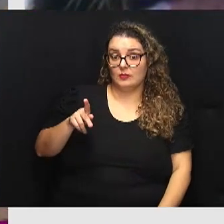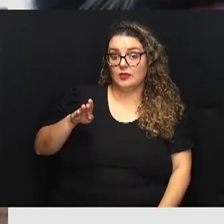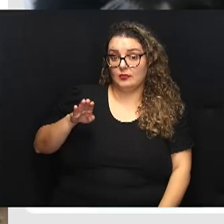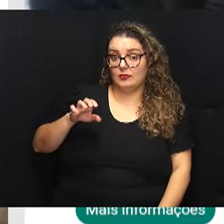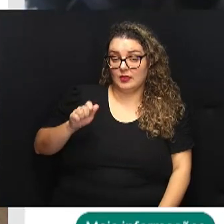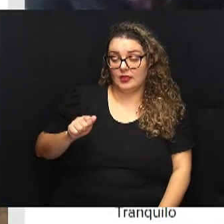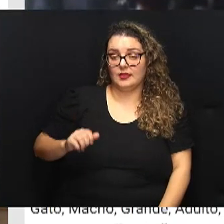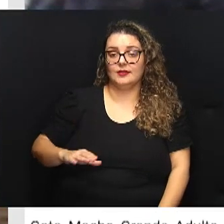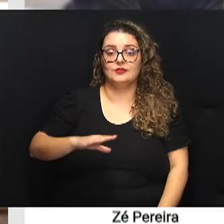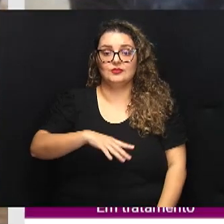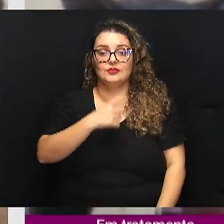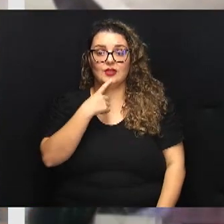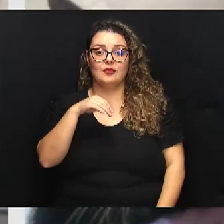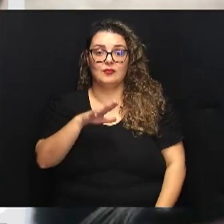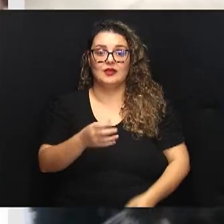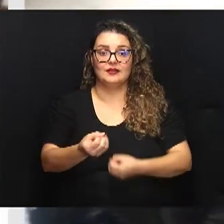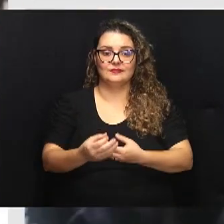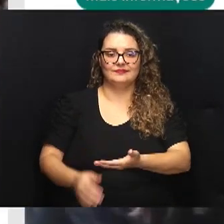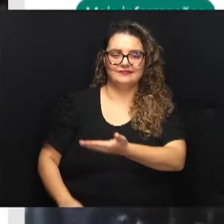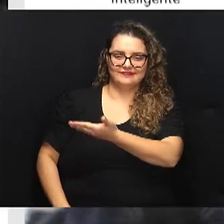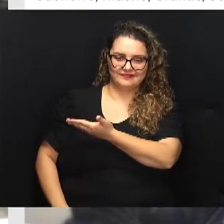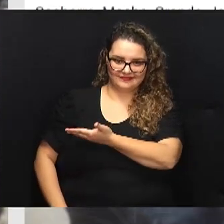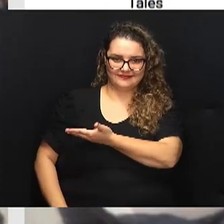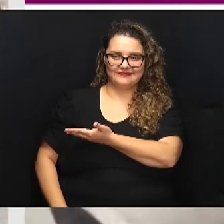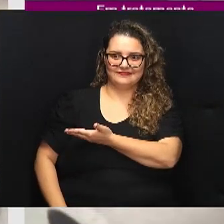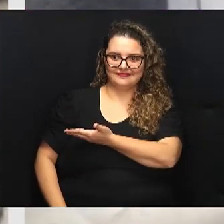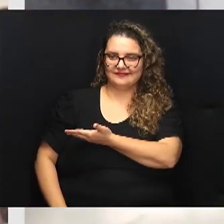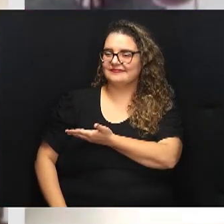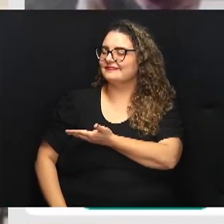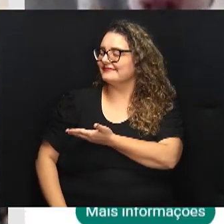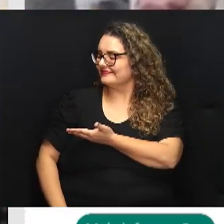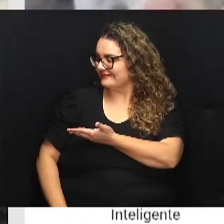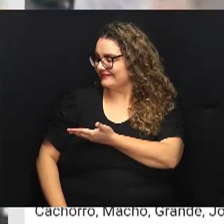Campinas. Mais informações no e-mail